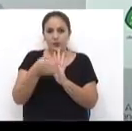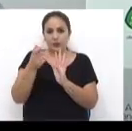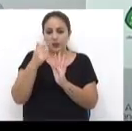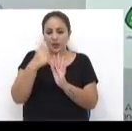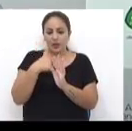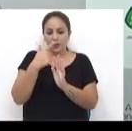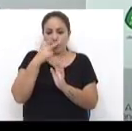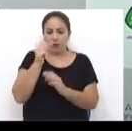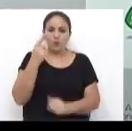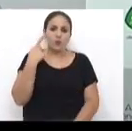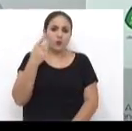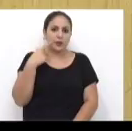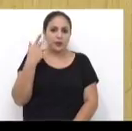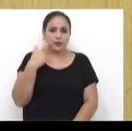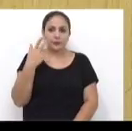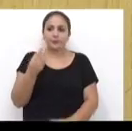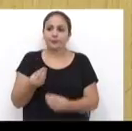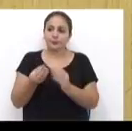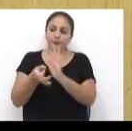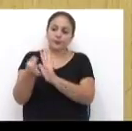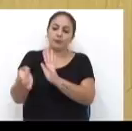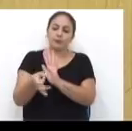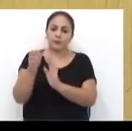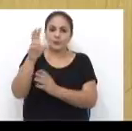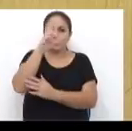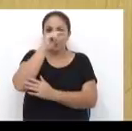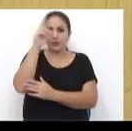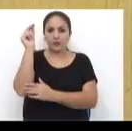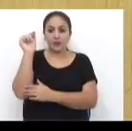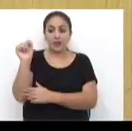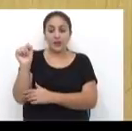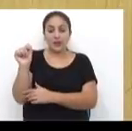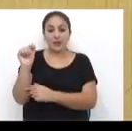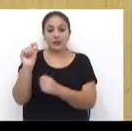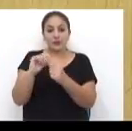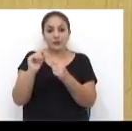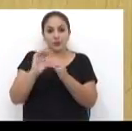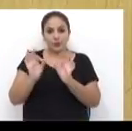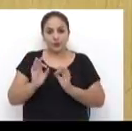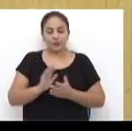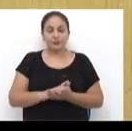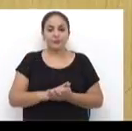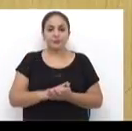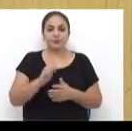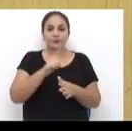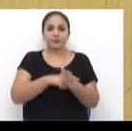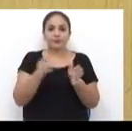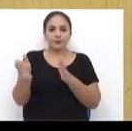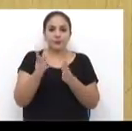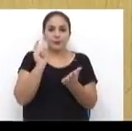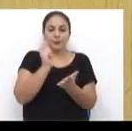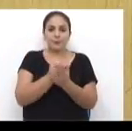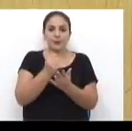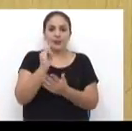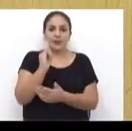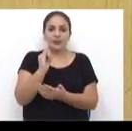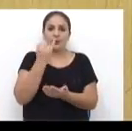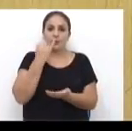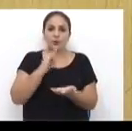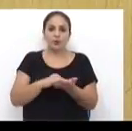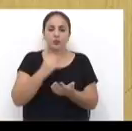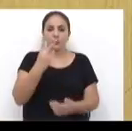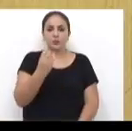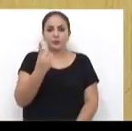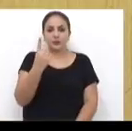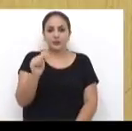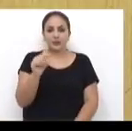Executivo, esse programa habitacional. O prazo para pagar o IPVA 2017, com desconto máximo de